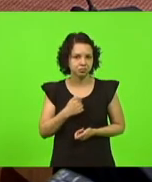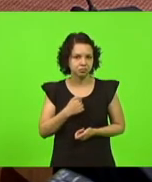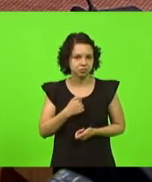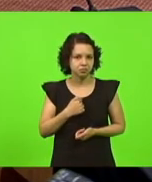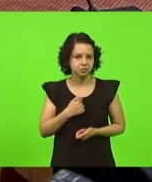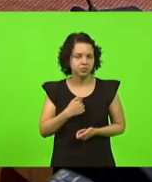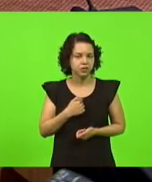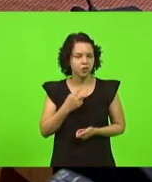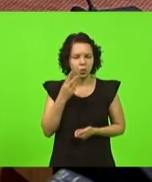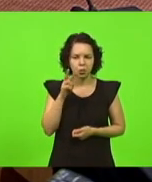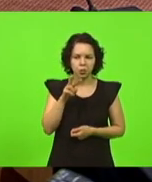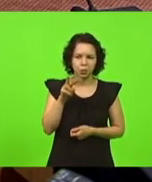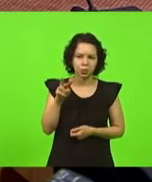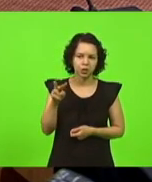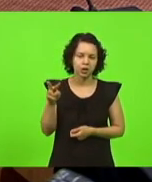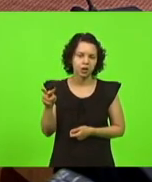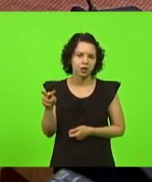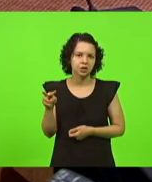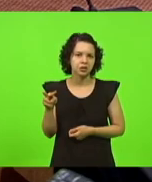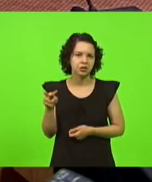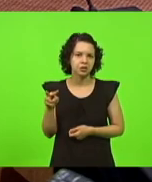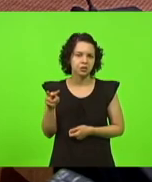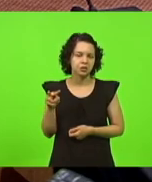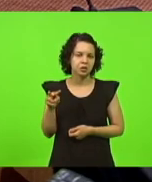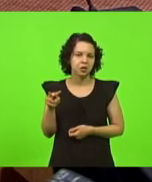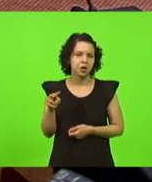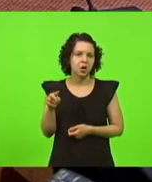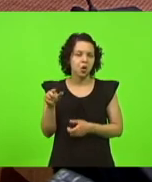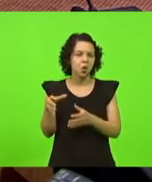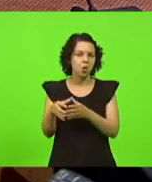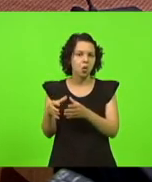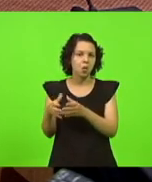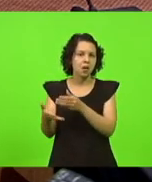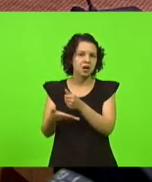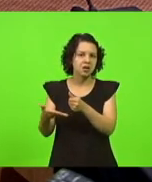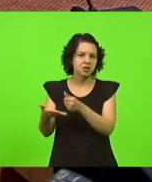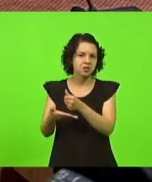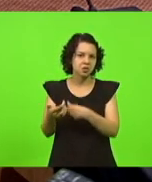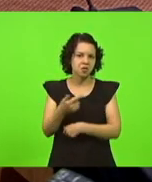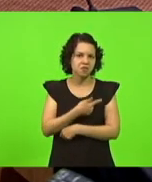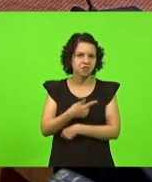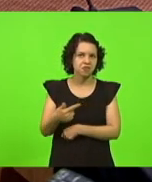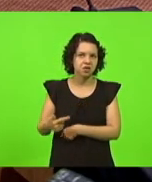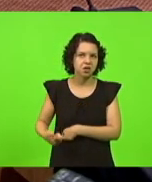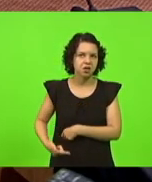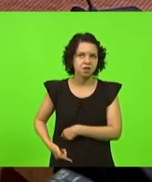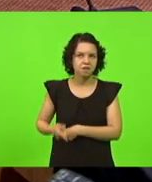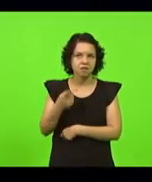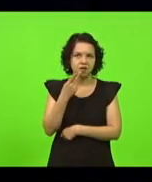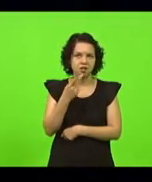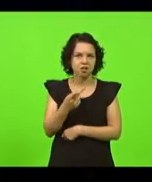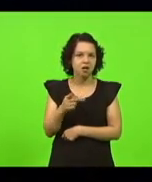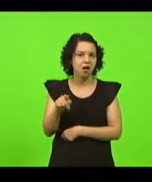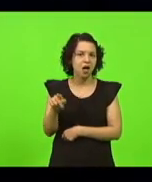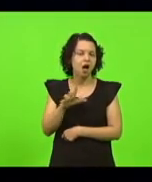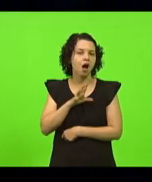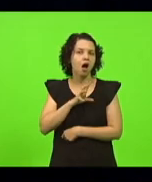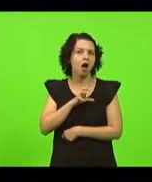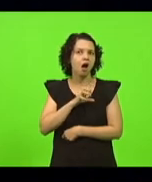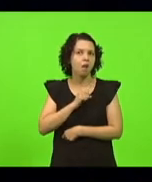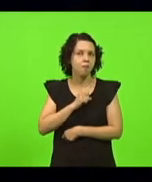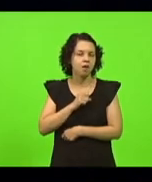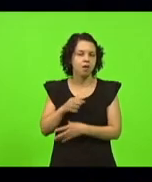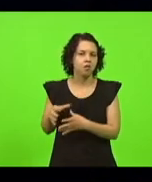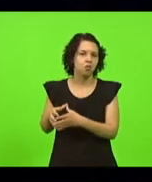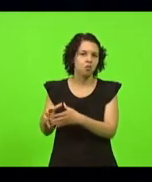Eu fico olhando, ouvindo a base do governo. A base do governo sempre ama as categorias.